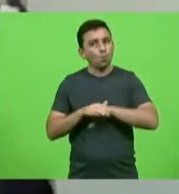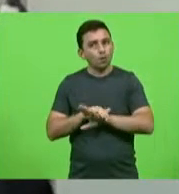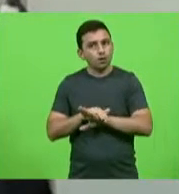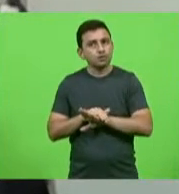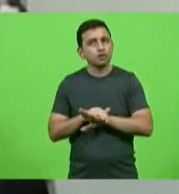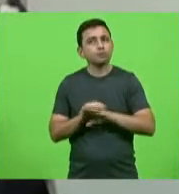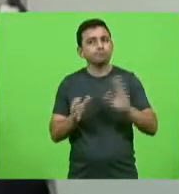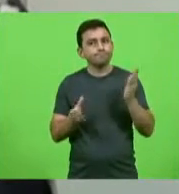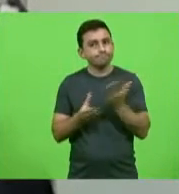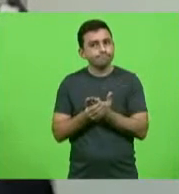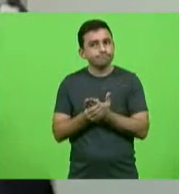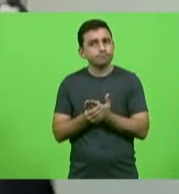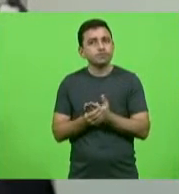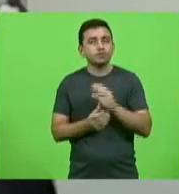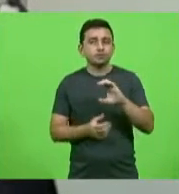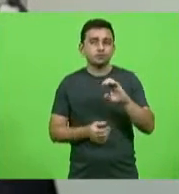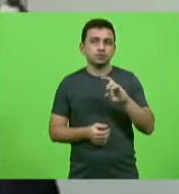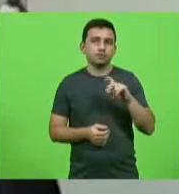parcial do inquérito civil